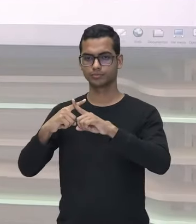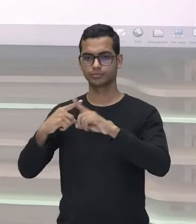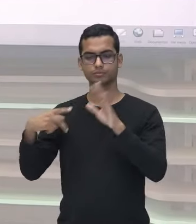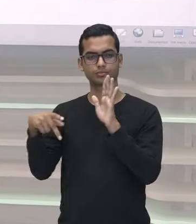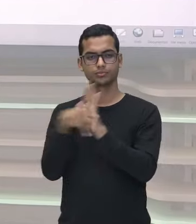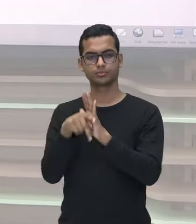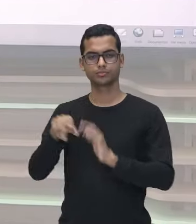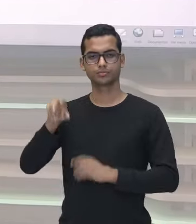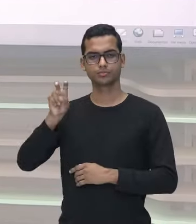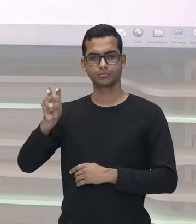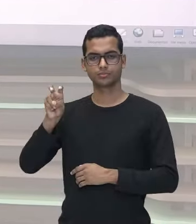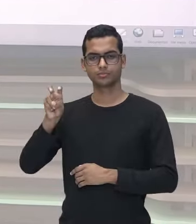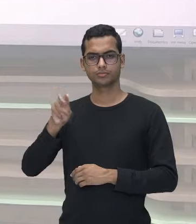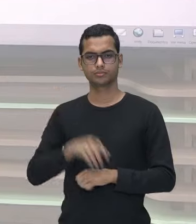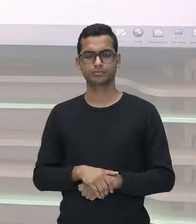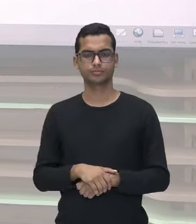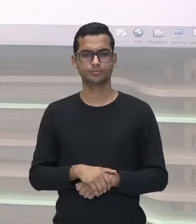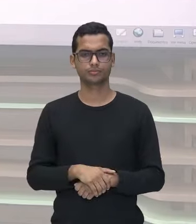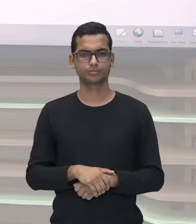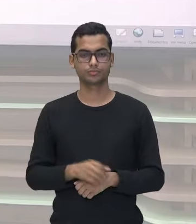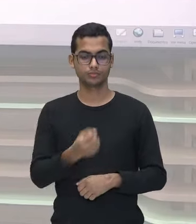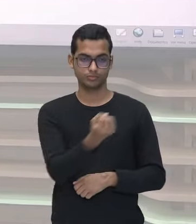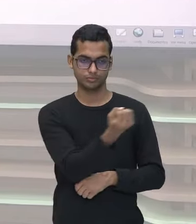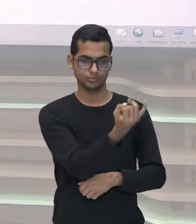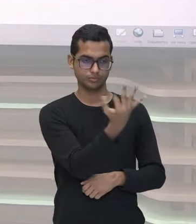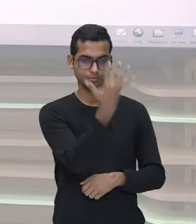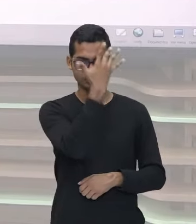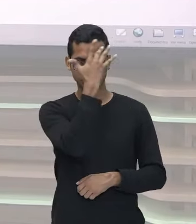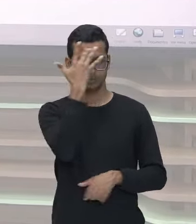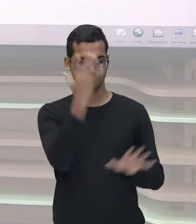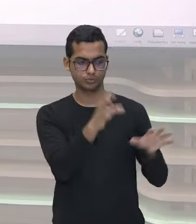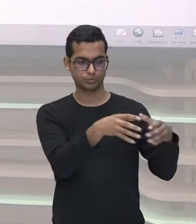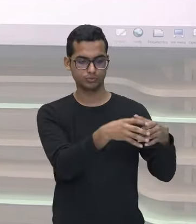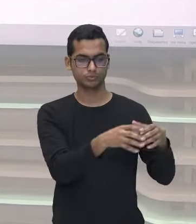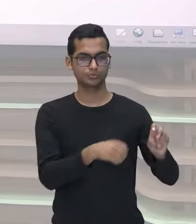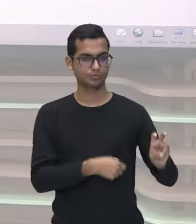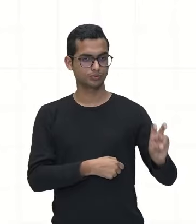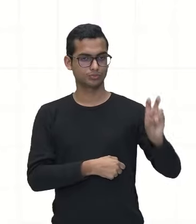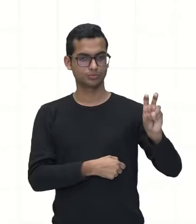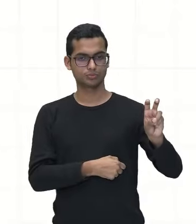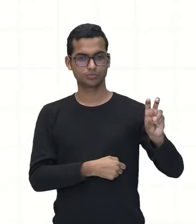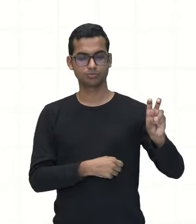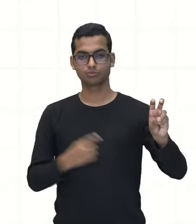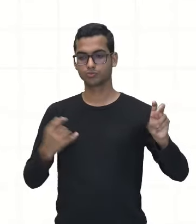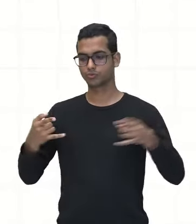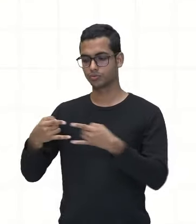mas por que 5? Porque vocês são no total de 5 pessoas, beleza? Então vem aqui.